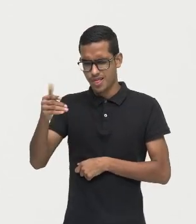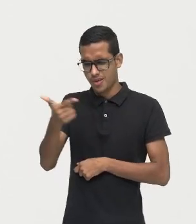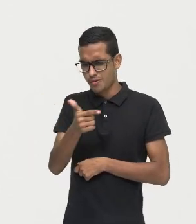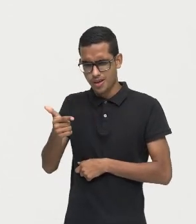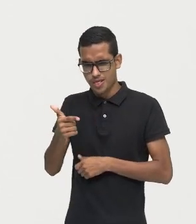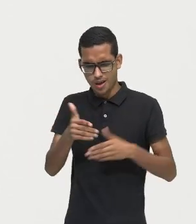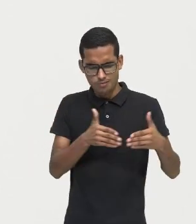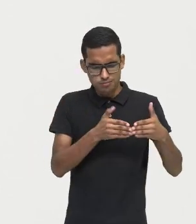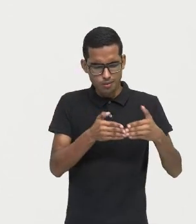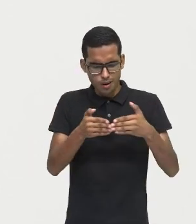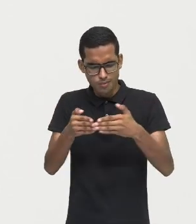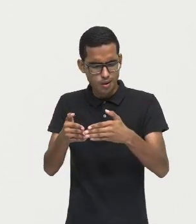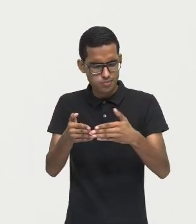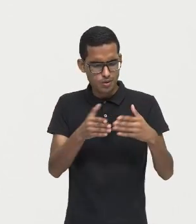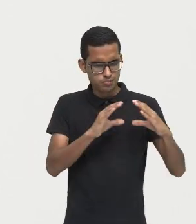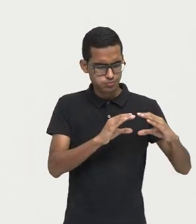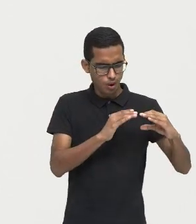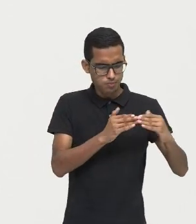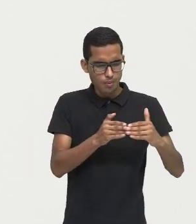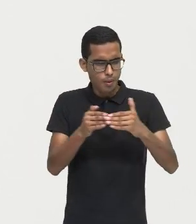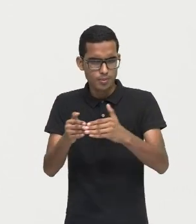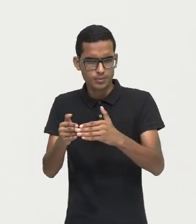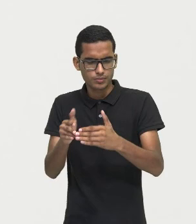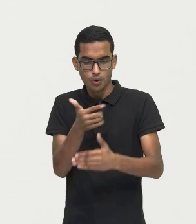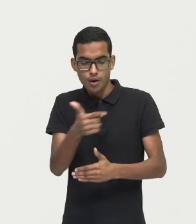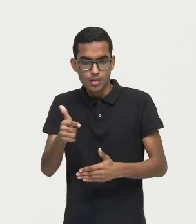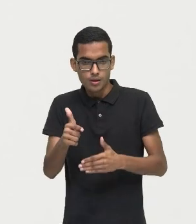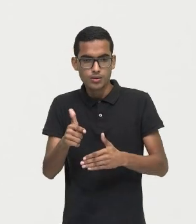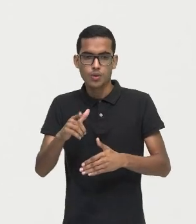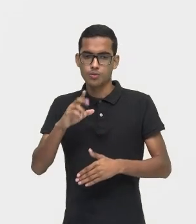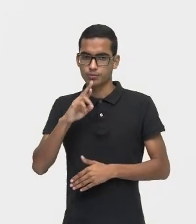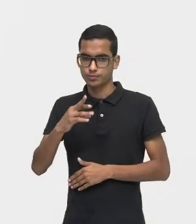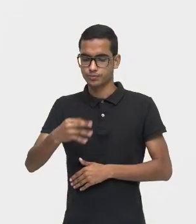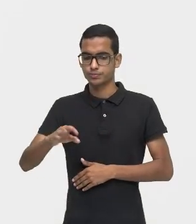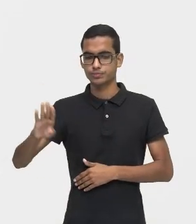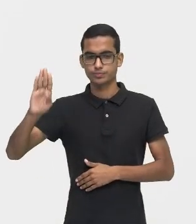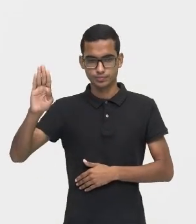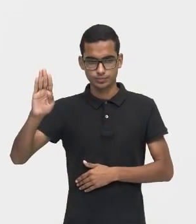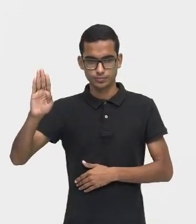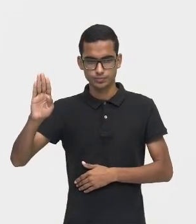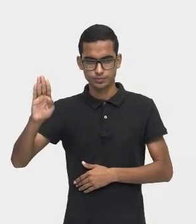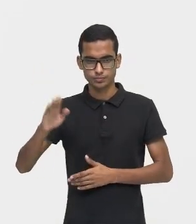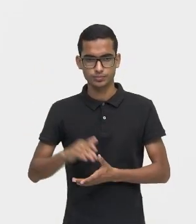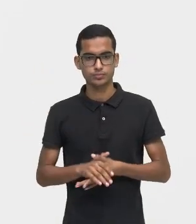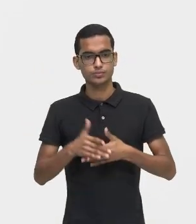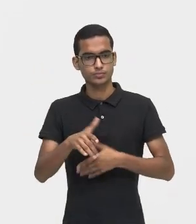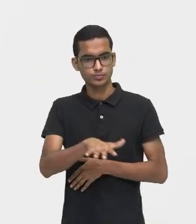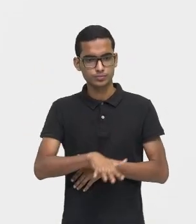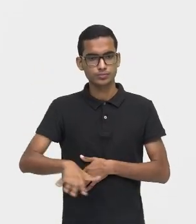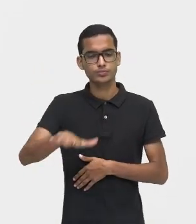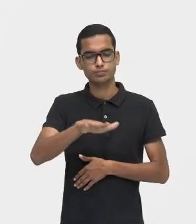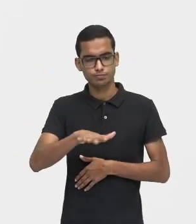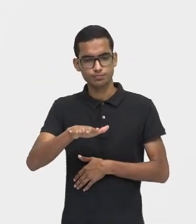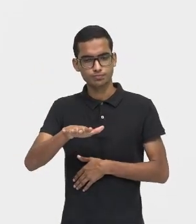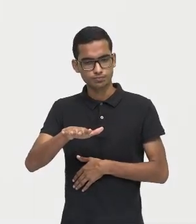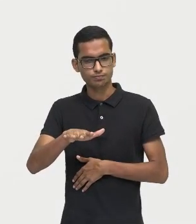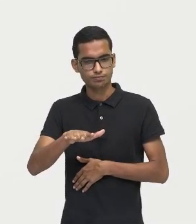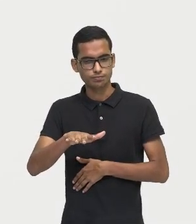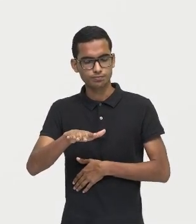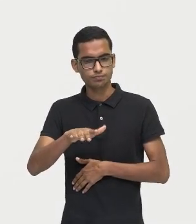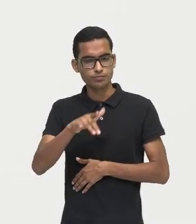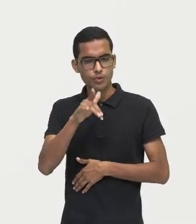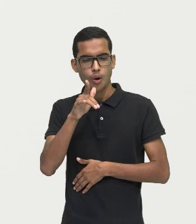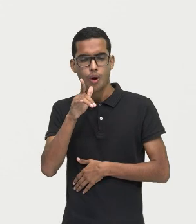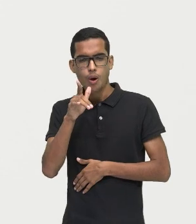isso que é a letra B, tá? Então, a rede fluvial, né, da bacia amazônica apresenta embarcações que